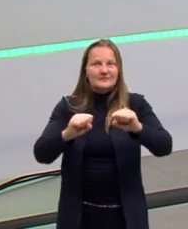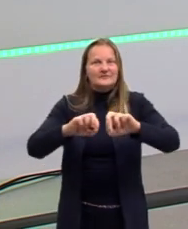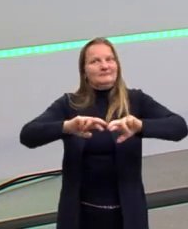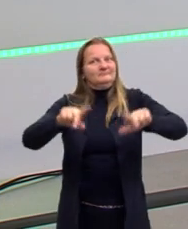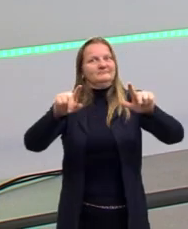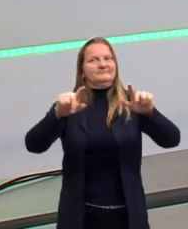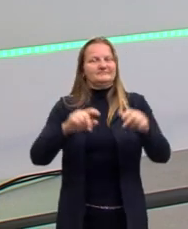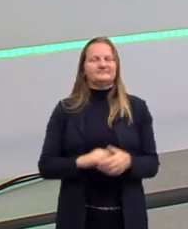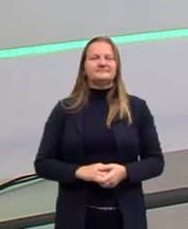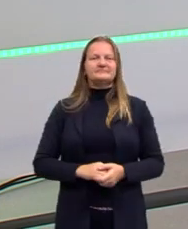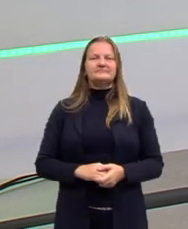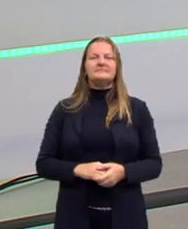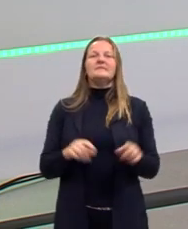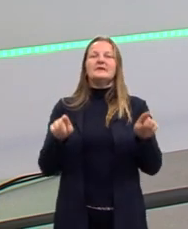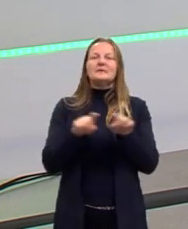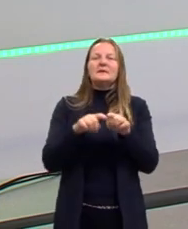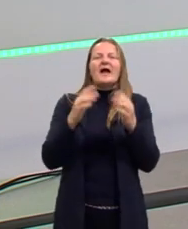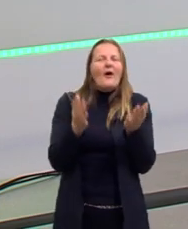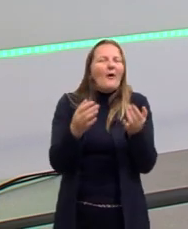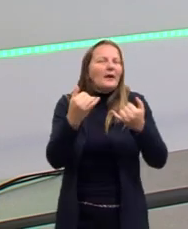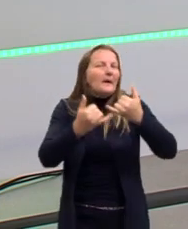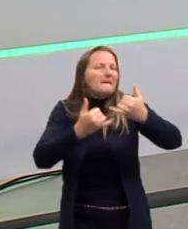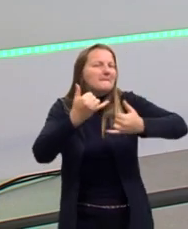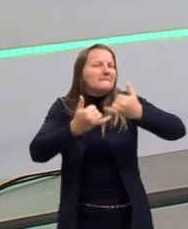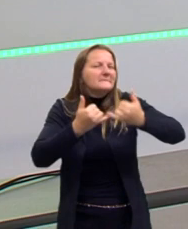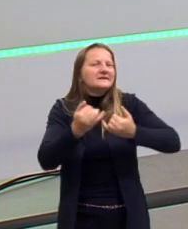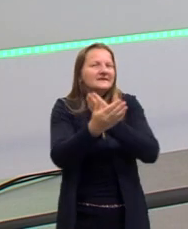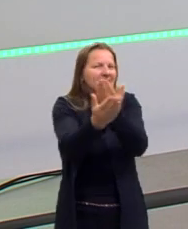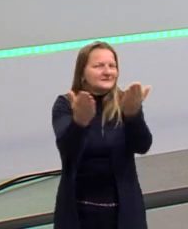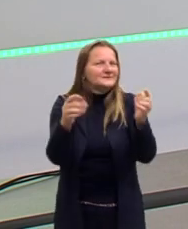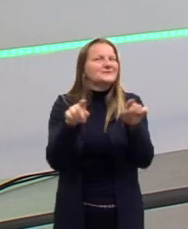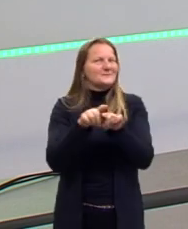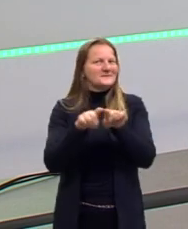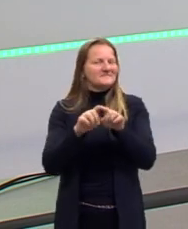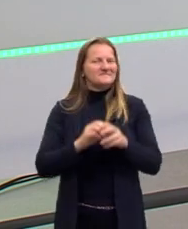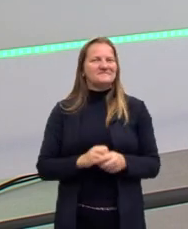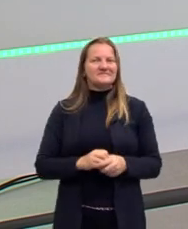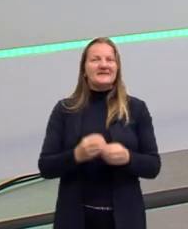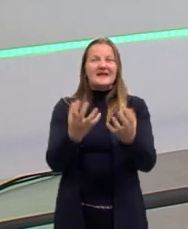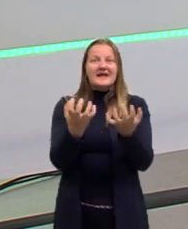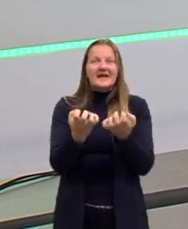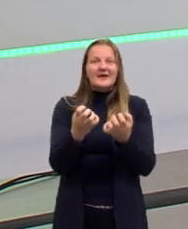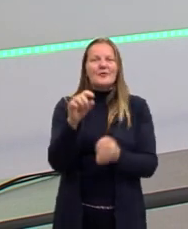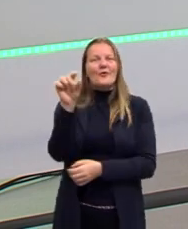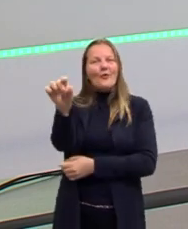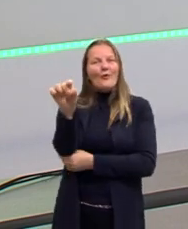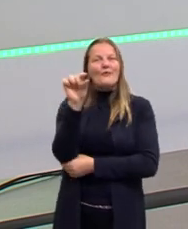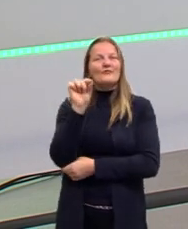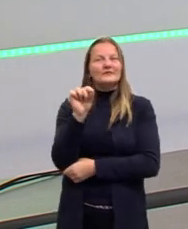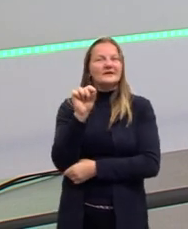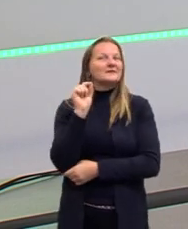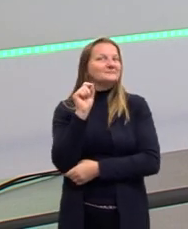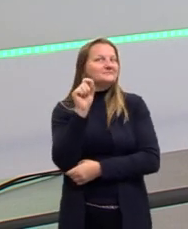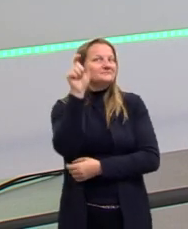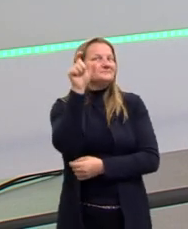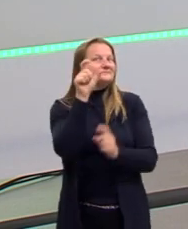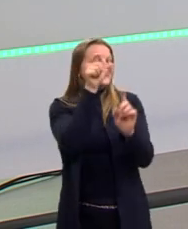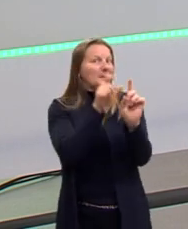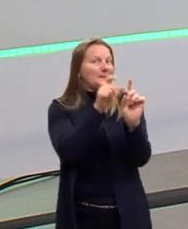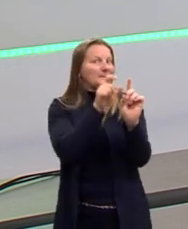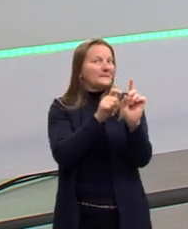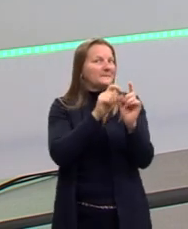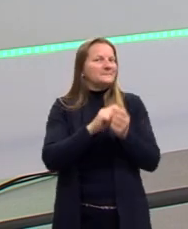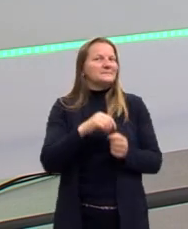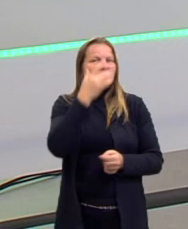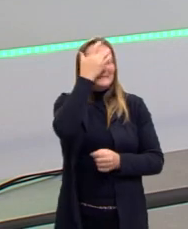e daí eu quero brincar um pouquinho com vocês mas eu quero para isso convidar para participar aqui